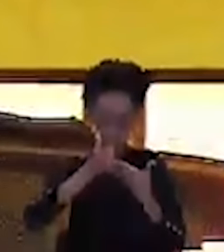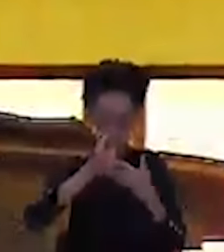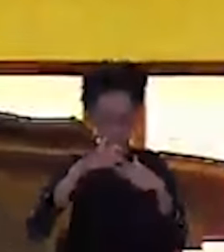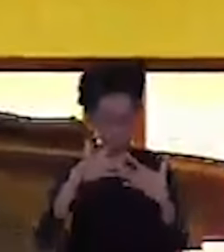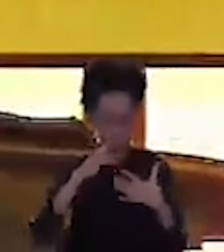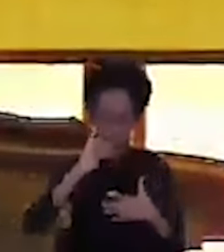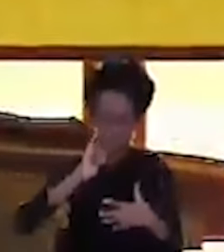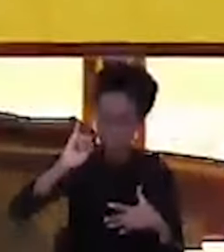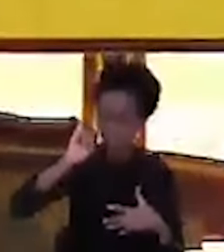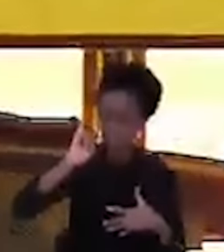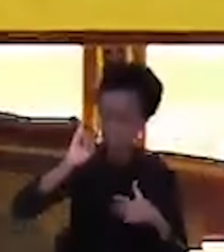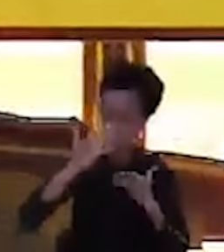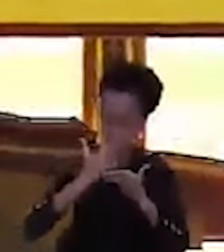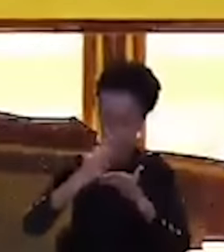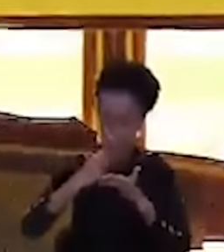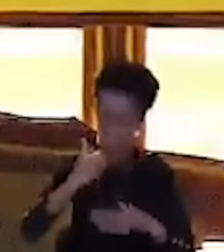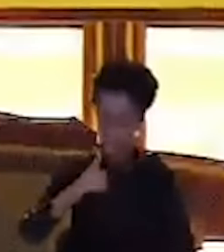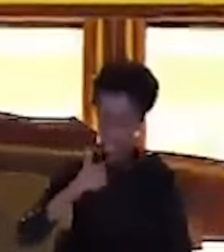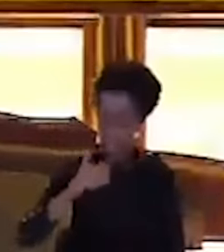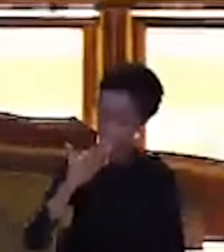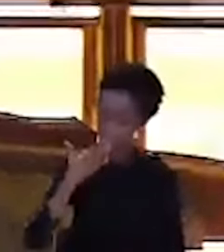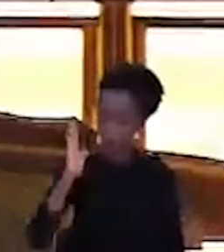então diga: eu juro